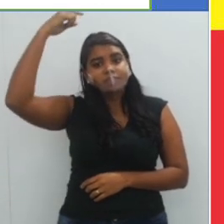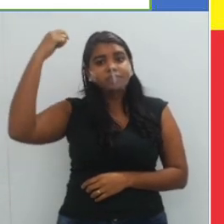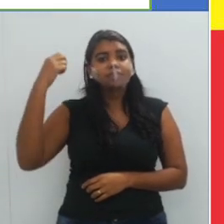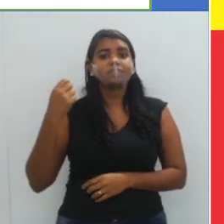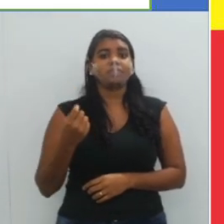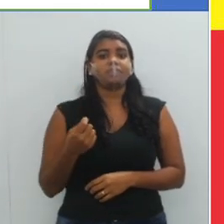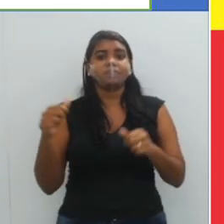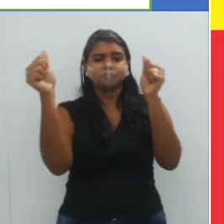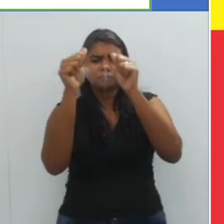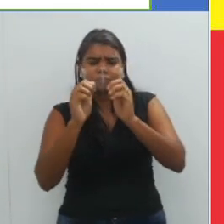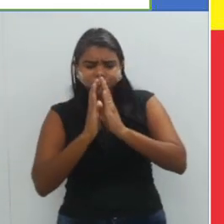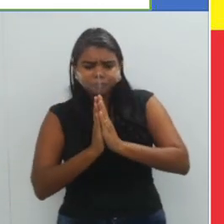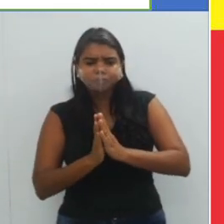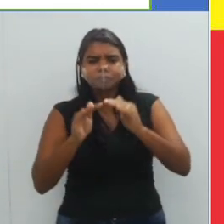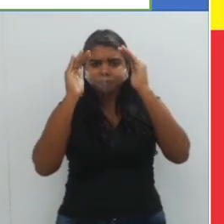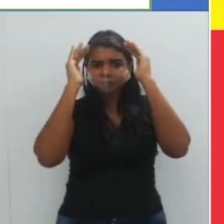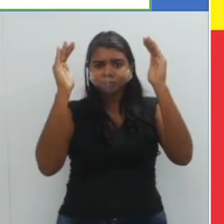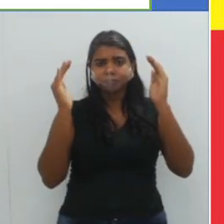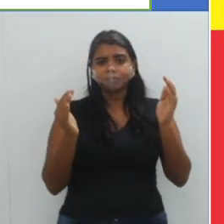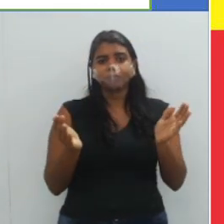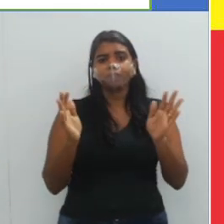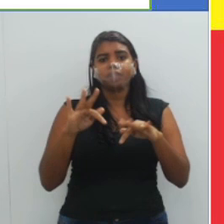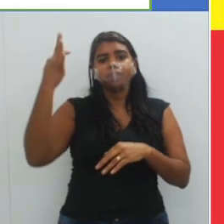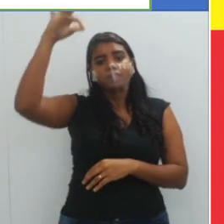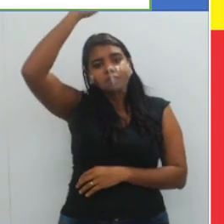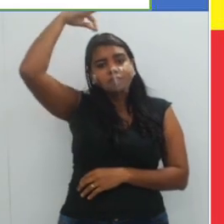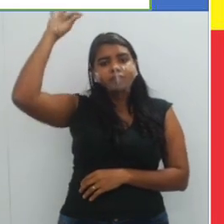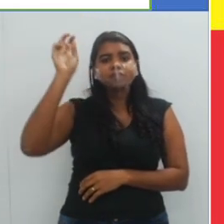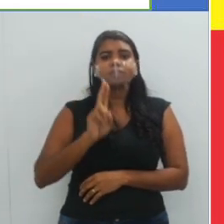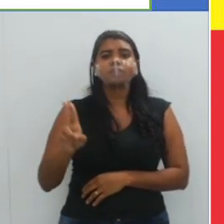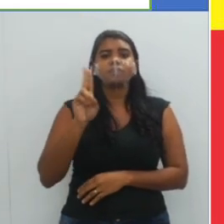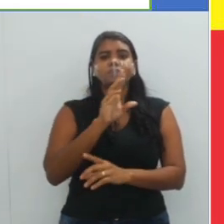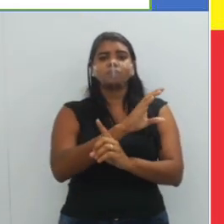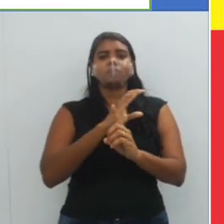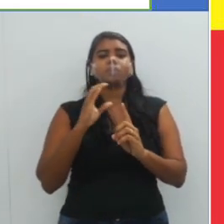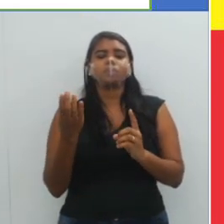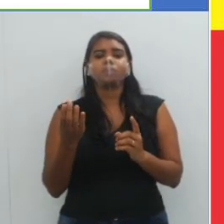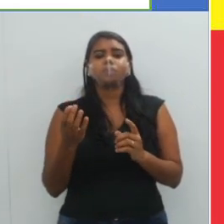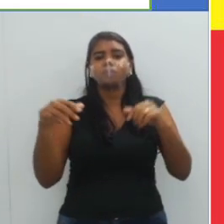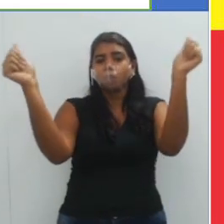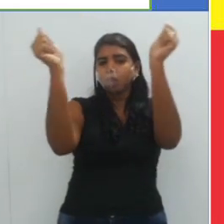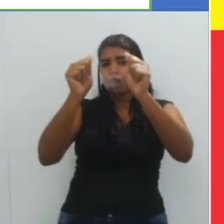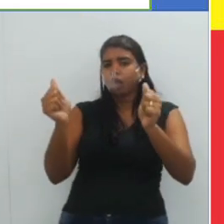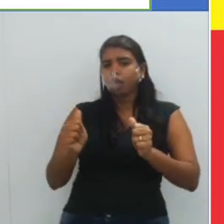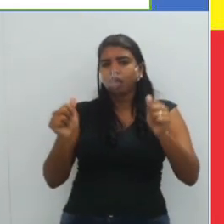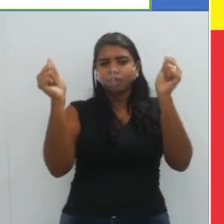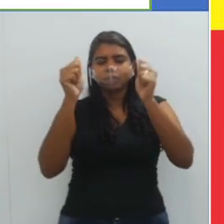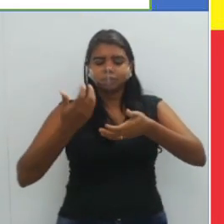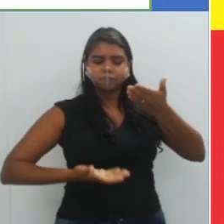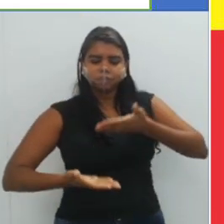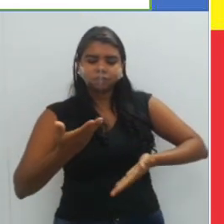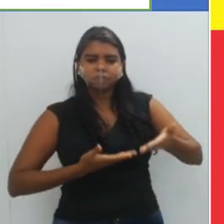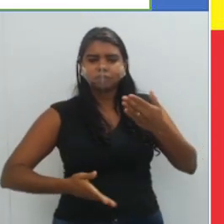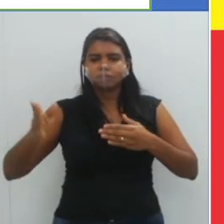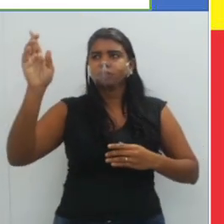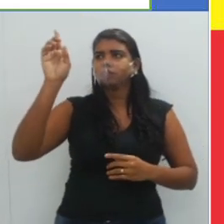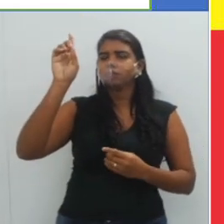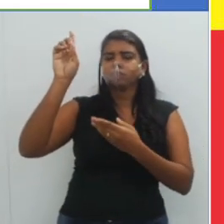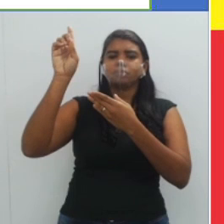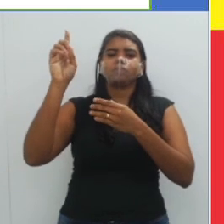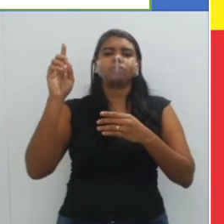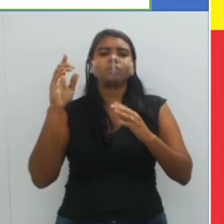sagrados se utilizado para fins espirituais, como o culto dos deuses ou a serviço deles.